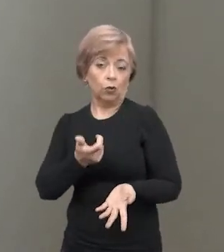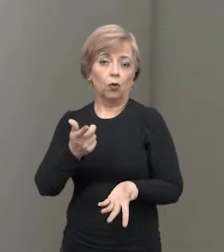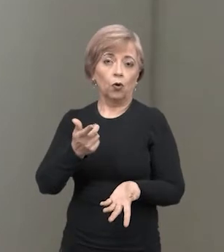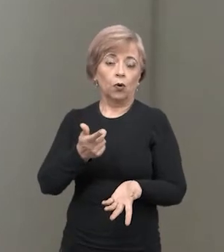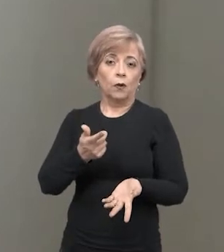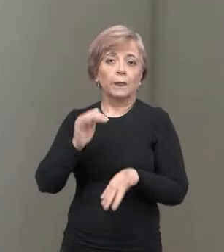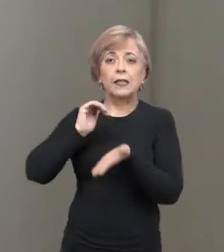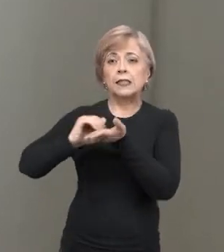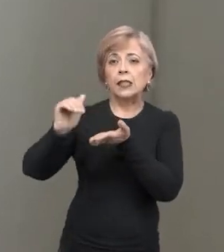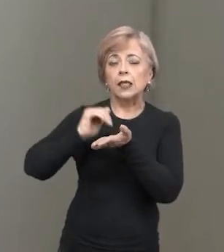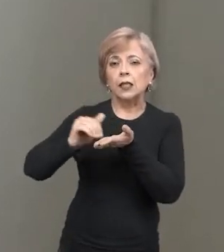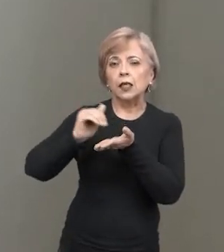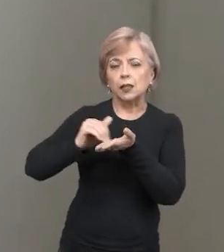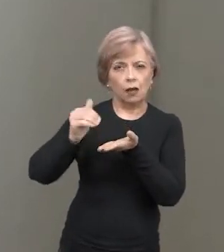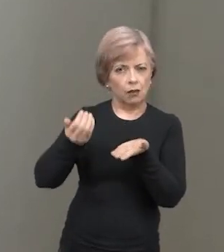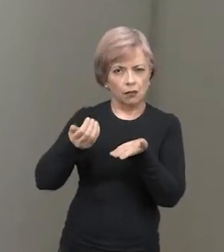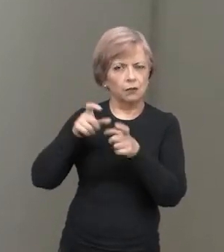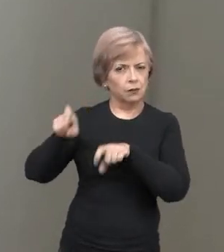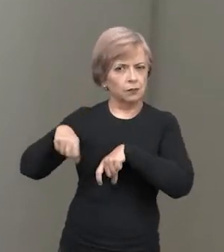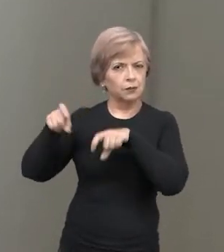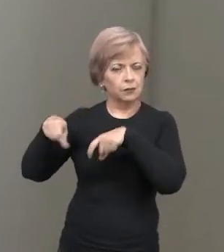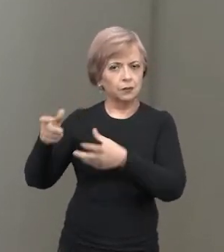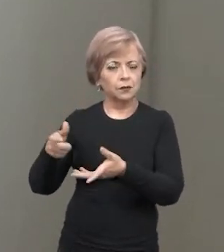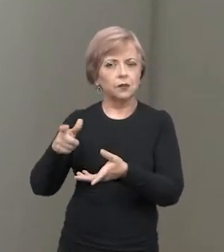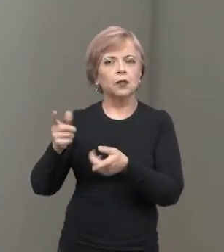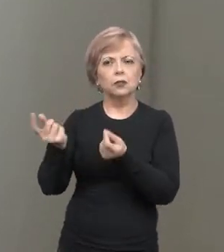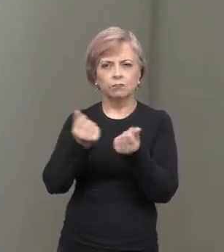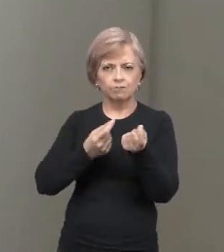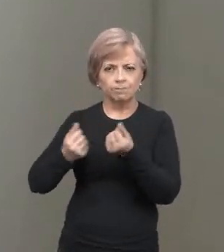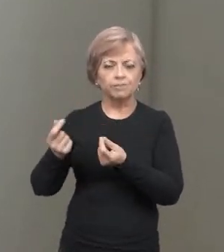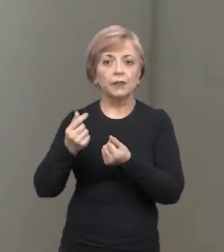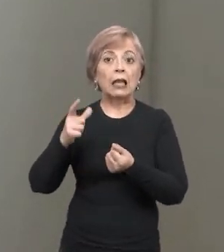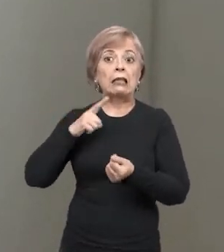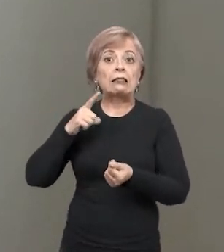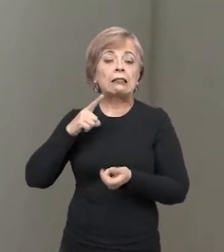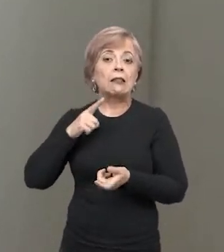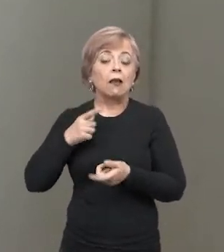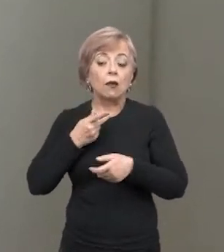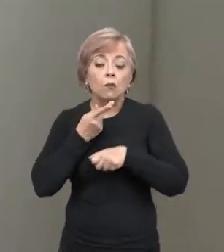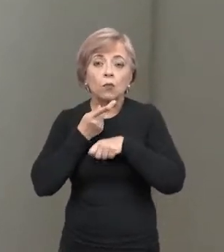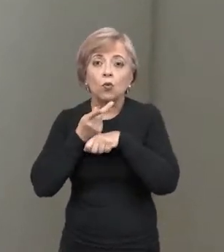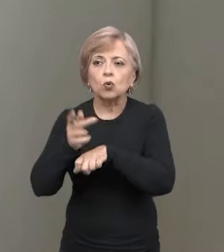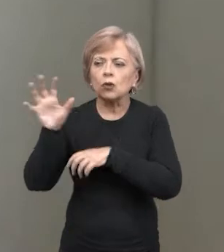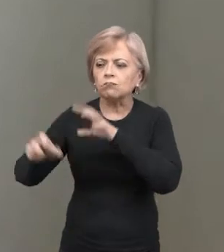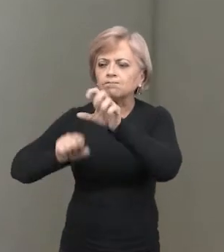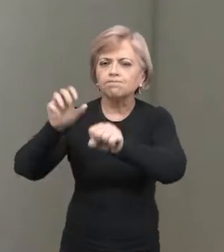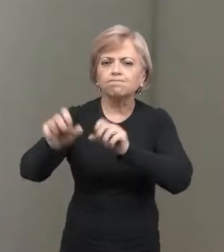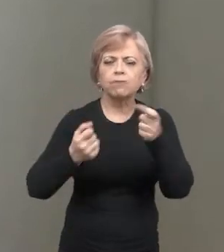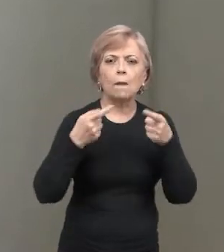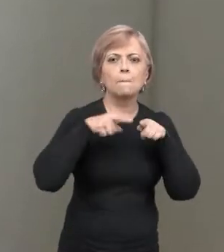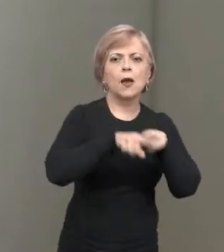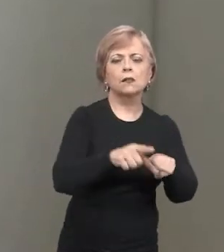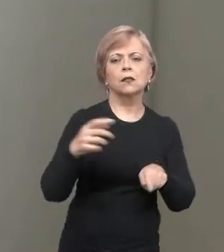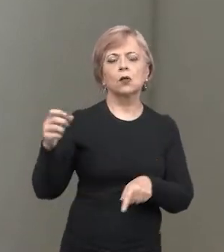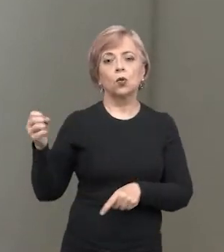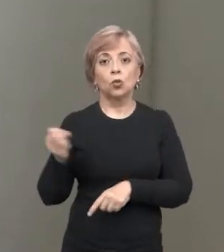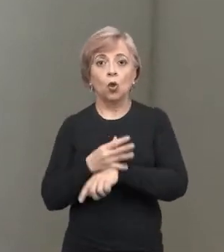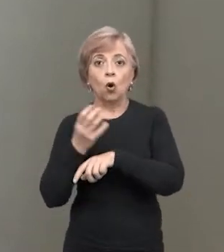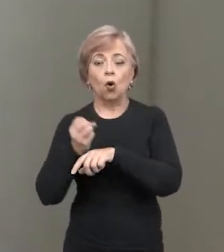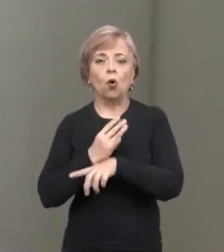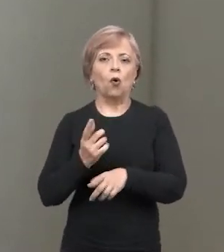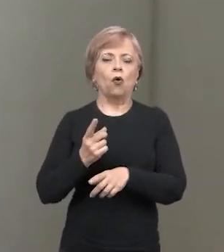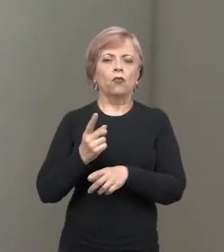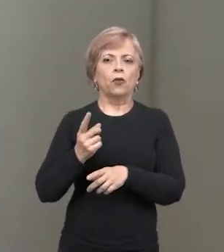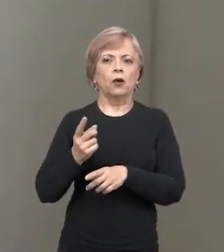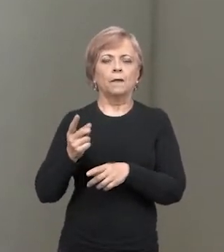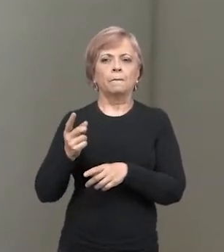Estadual de Fazenda. Nós temos buscado parcerias novas tanto no setor de inteligência quanto no setor de